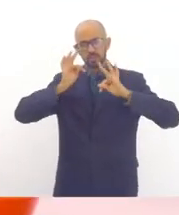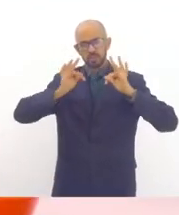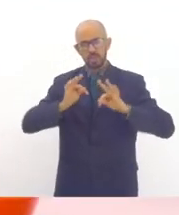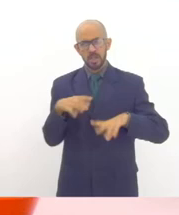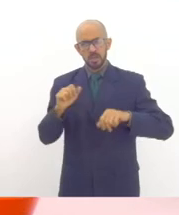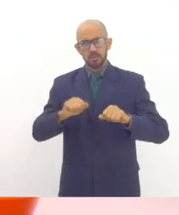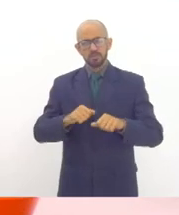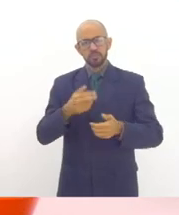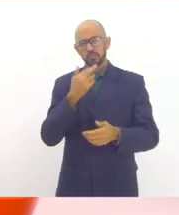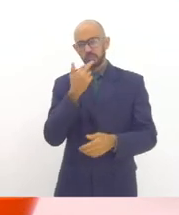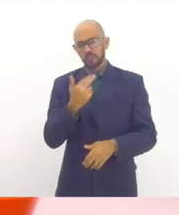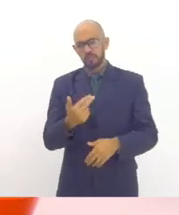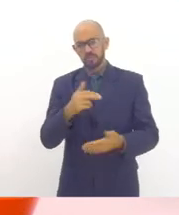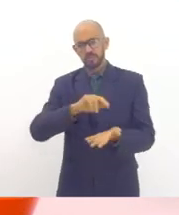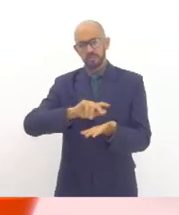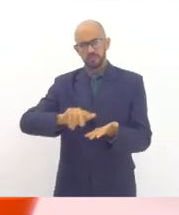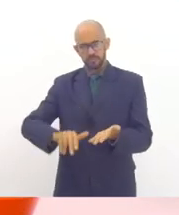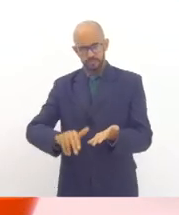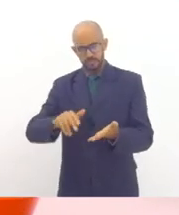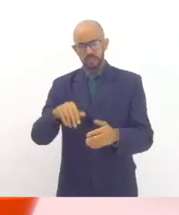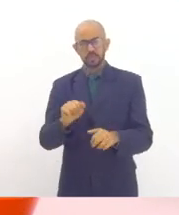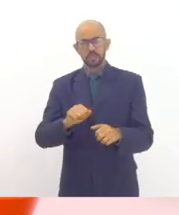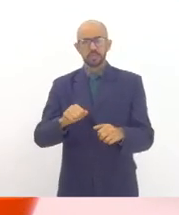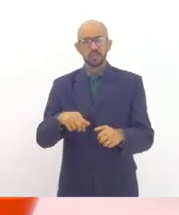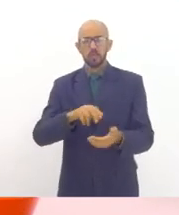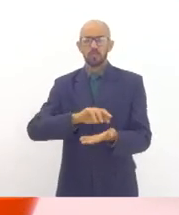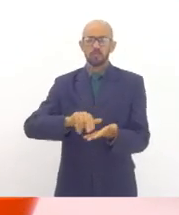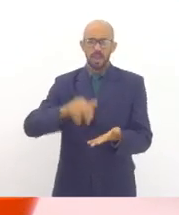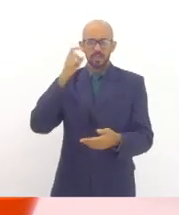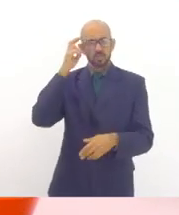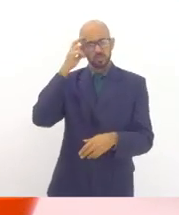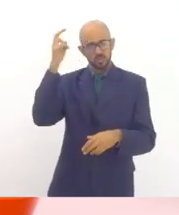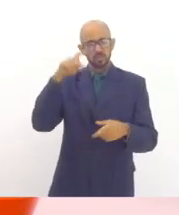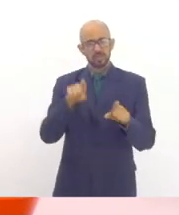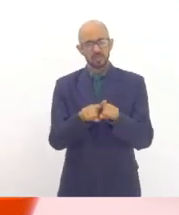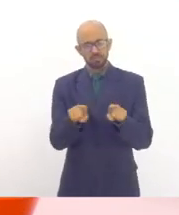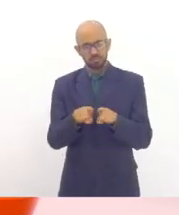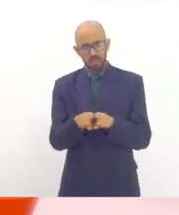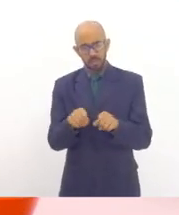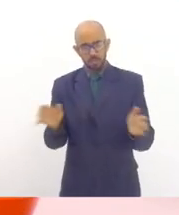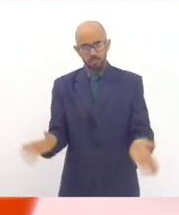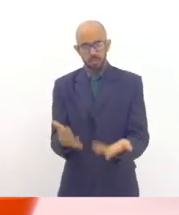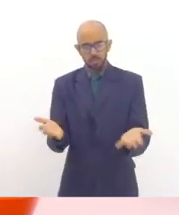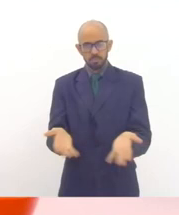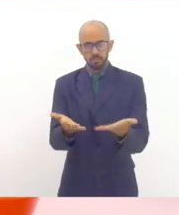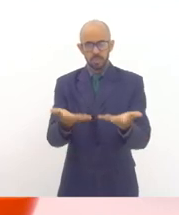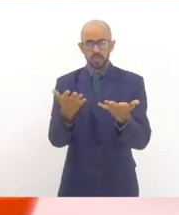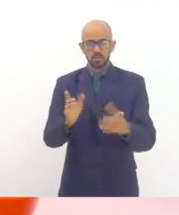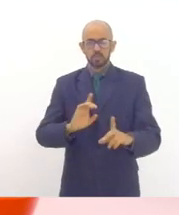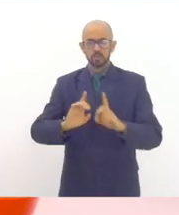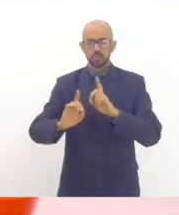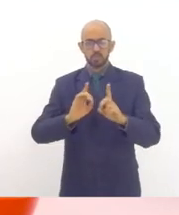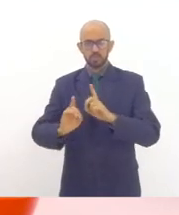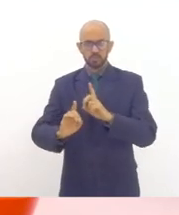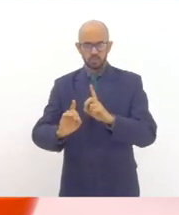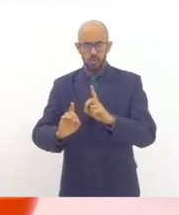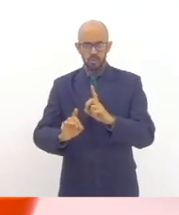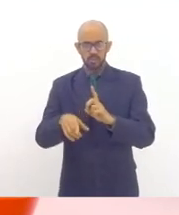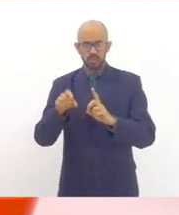e multicultural. O fomento a discussões e reflexões sobre discursos hegemônicos e sobre os